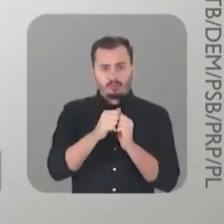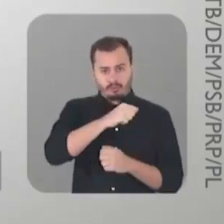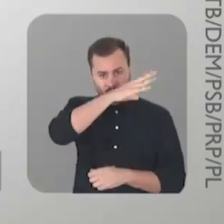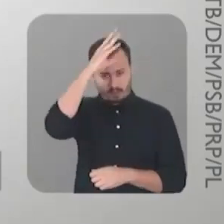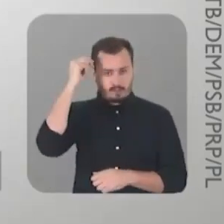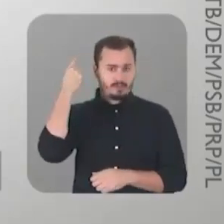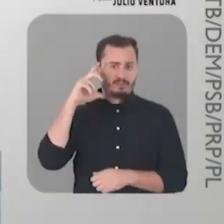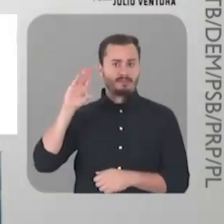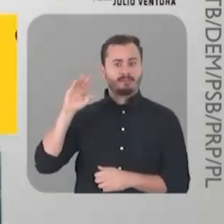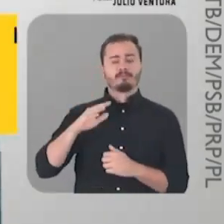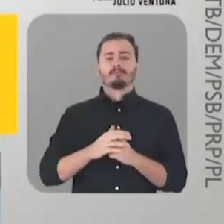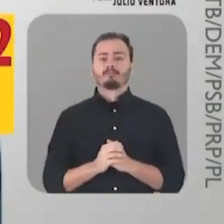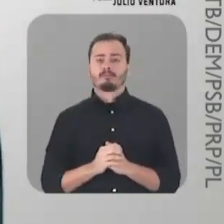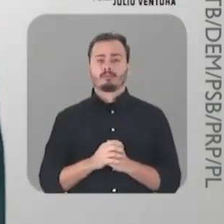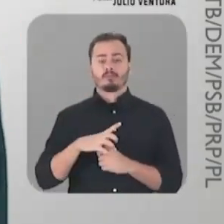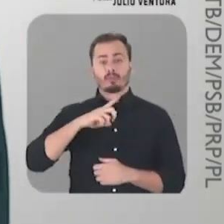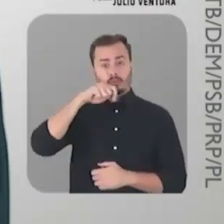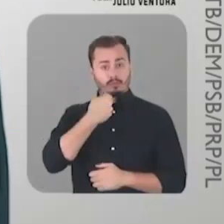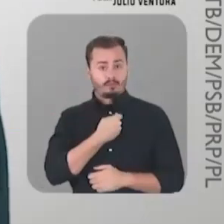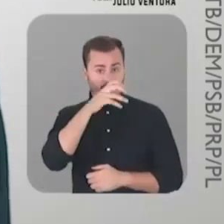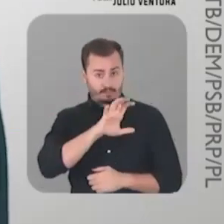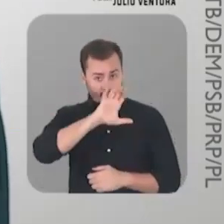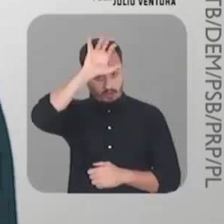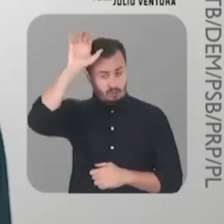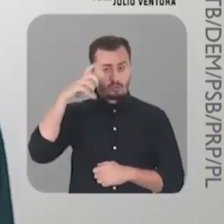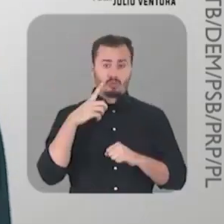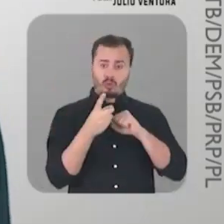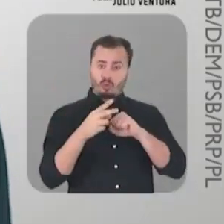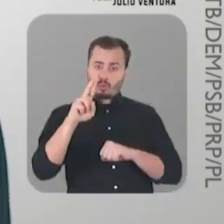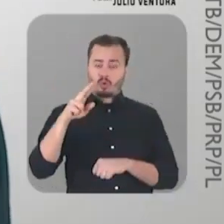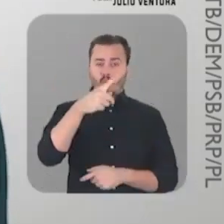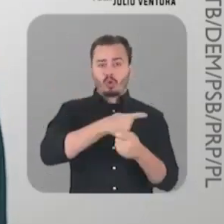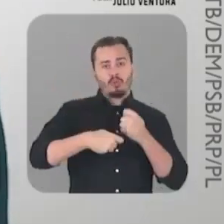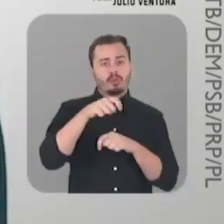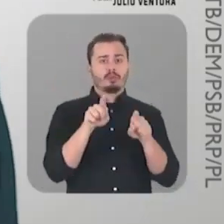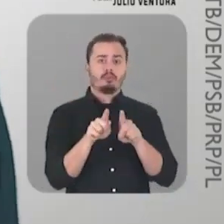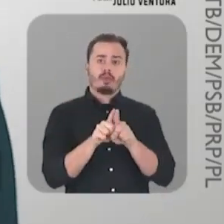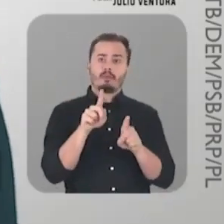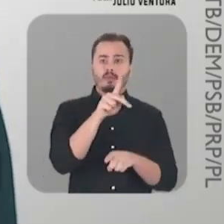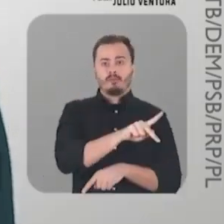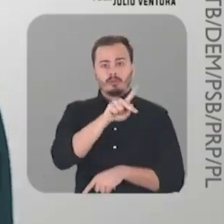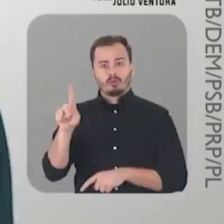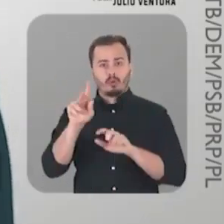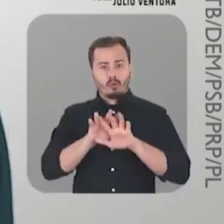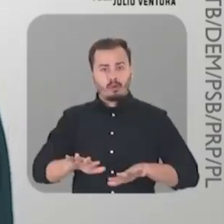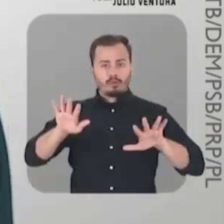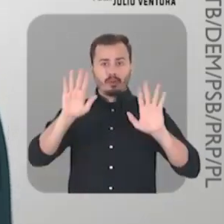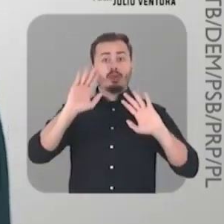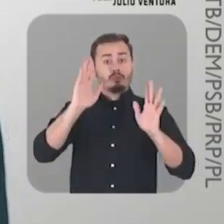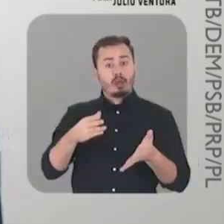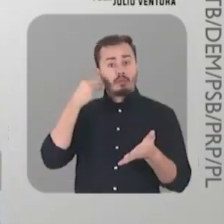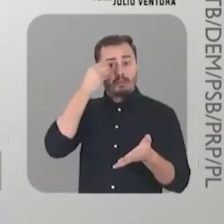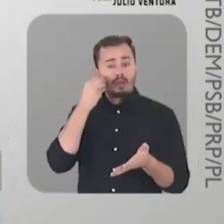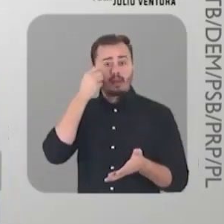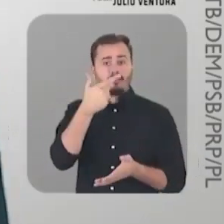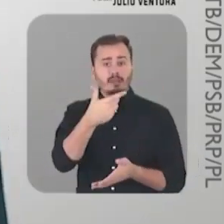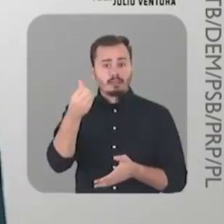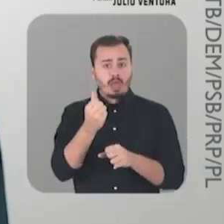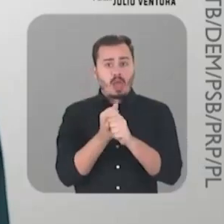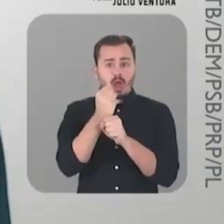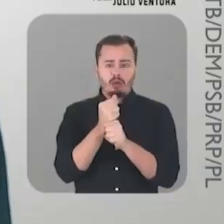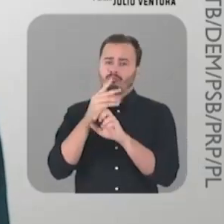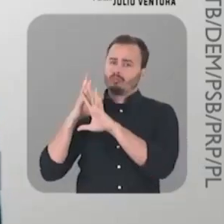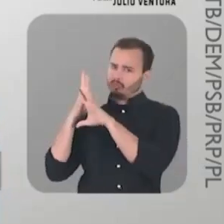1234. Vou com Camilo Cid e Ciro. Sou Mauro Benevides Filho, doutor em economia e professor da Universidade Federal do Ceará. Tenho